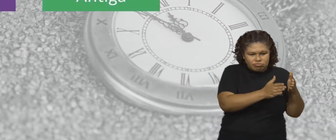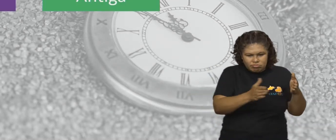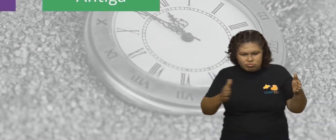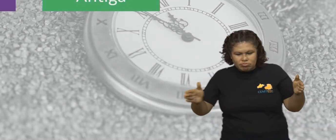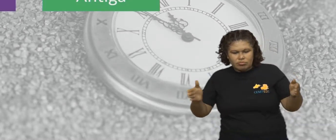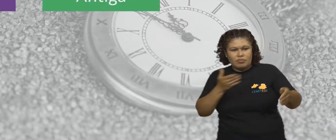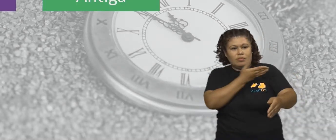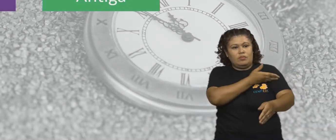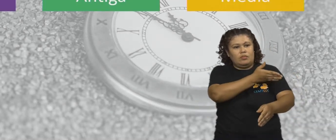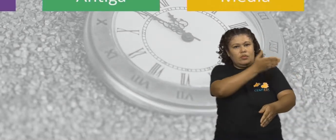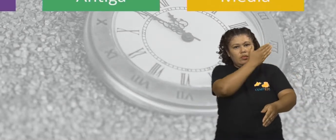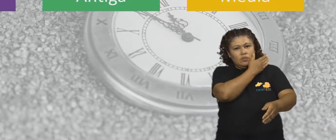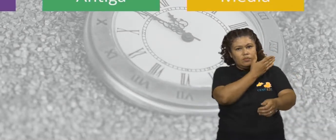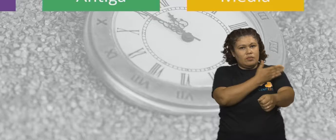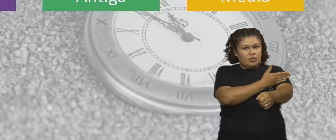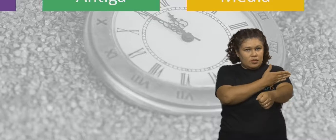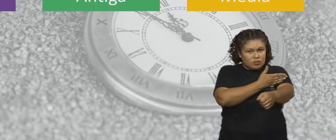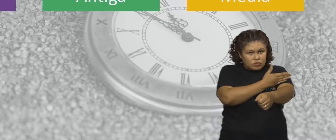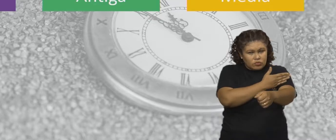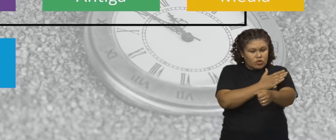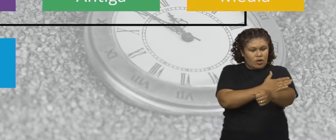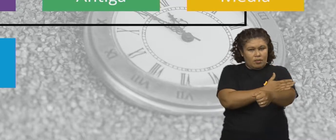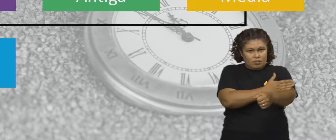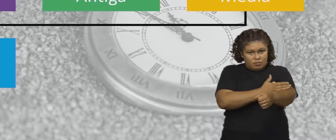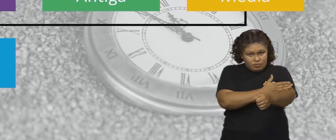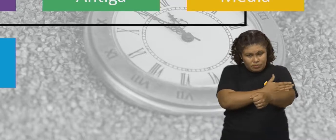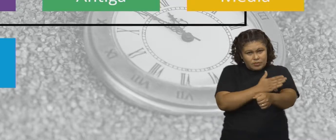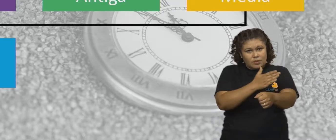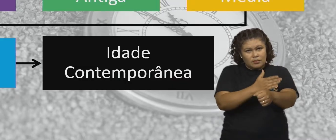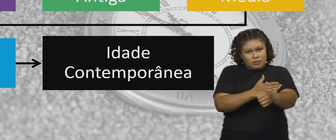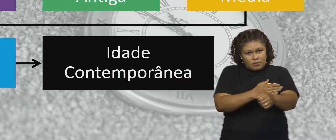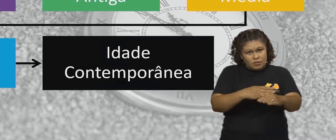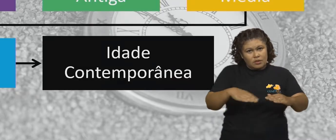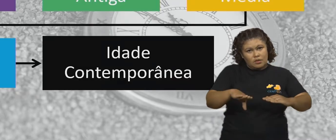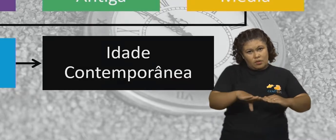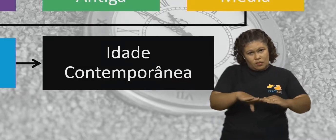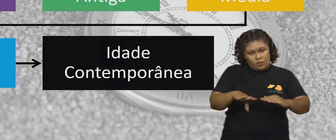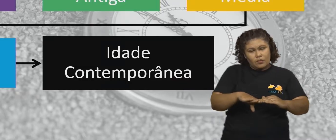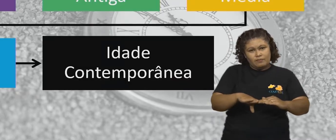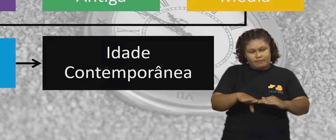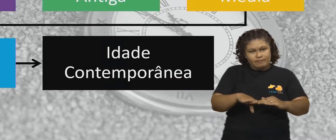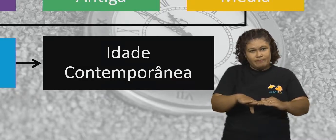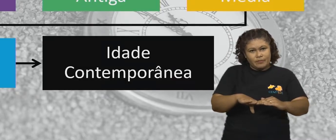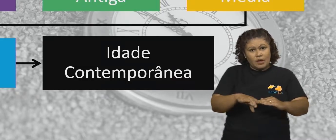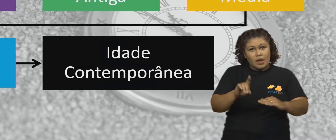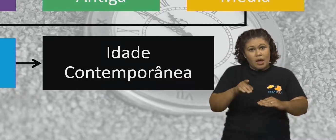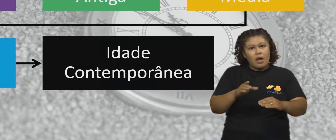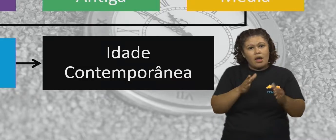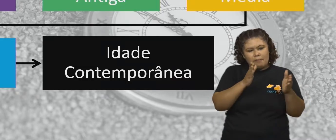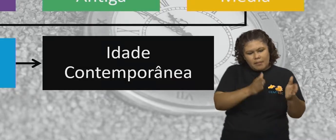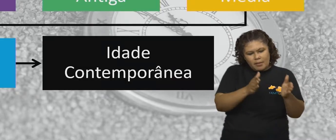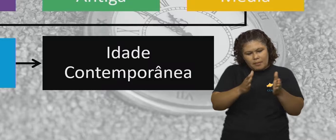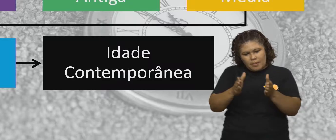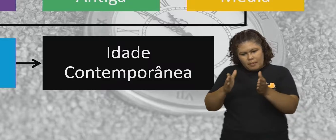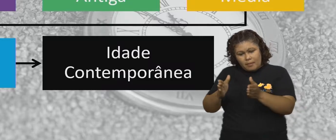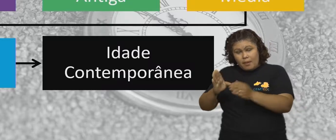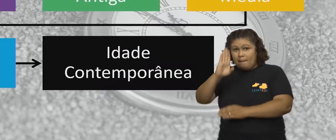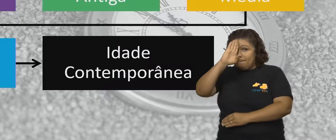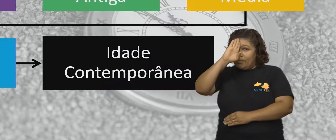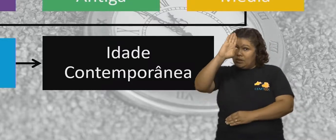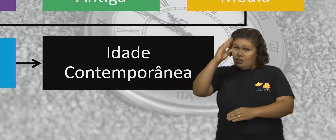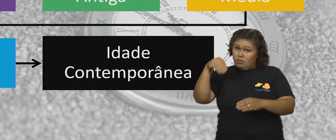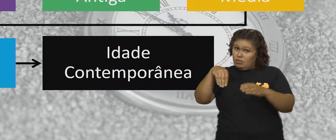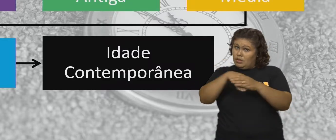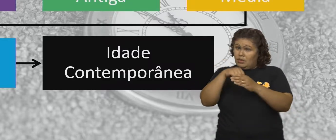Antiga, a Idade Média, a Idade Moderna e a Idade Contemporânea são as fases principais da história. É